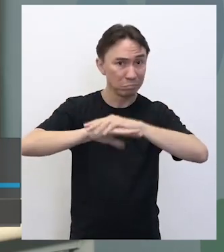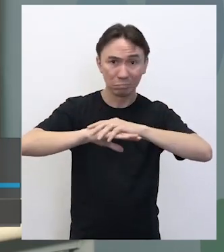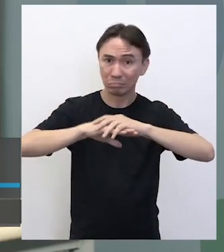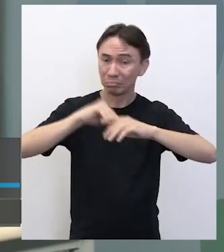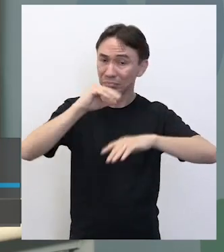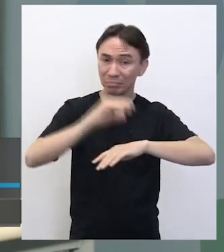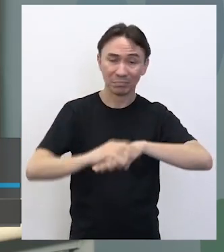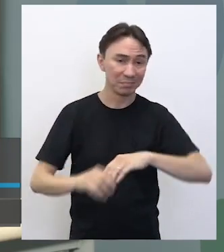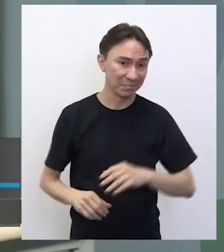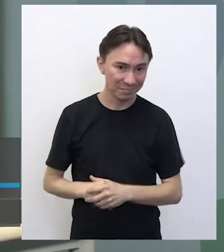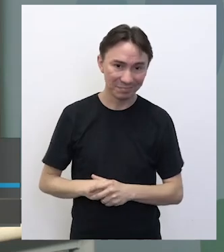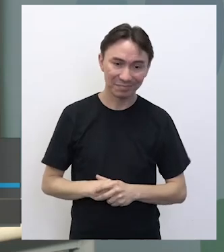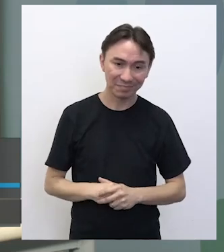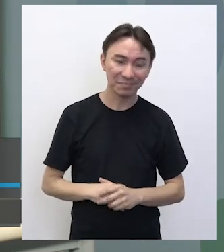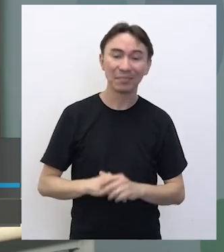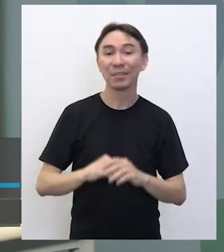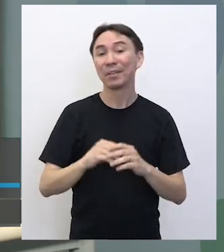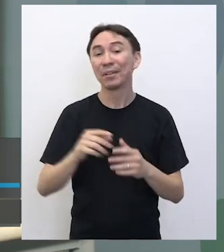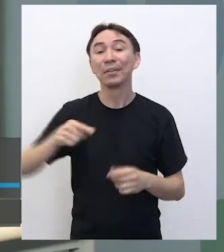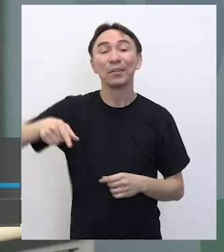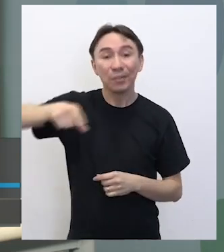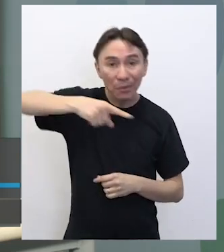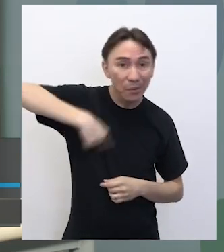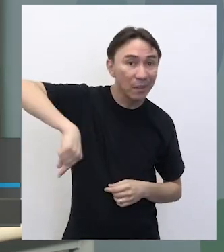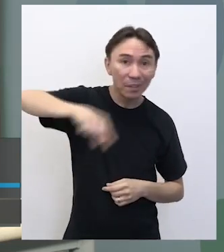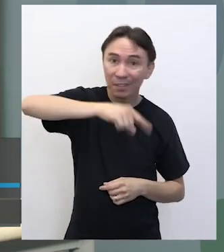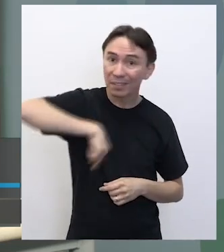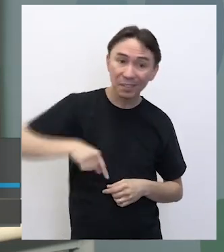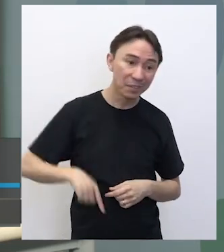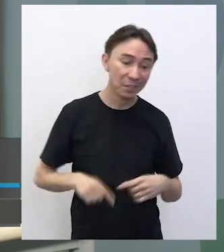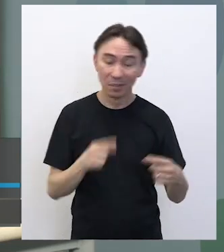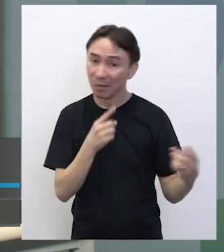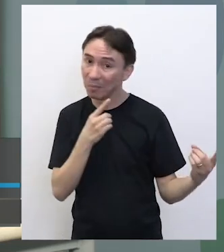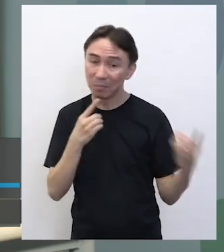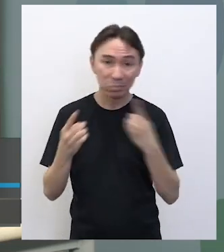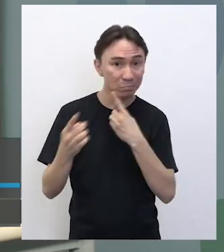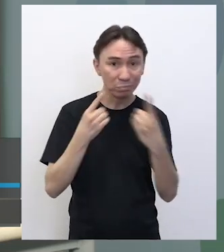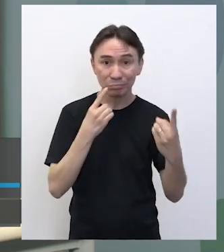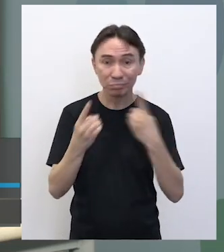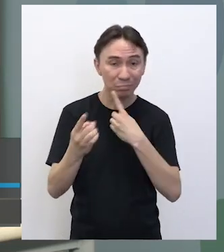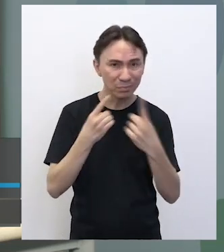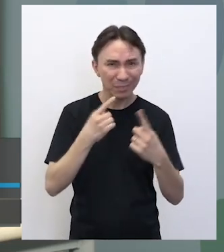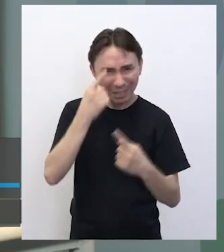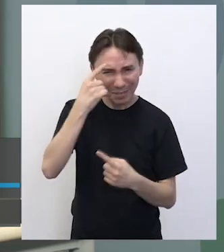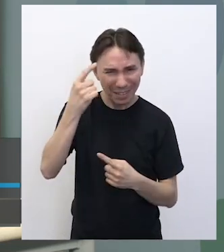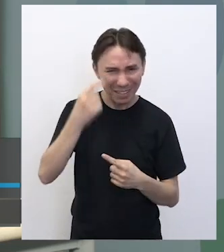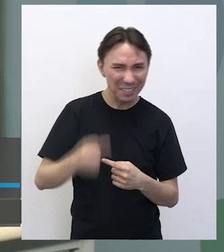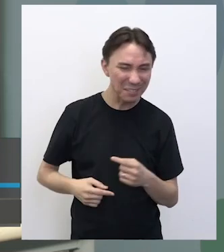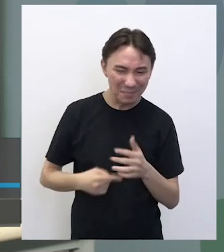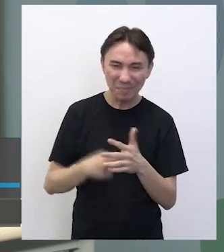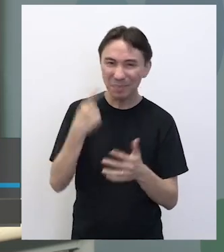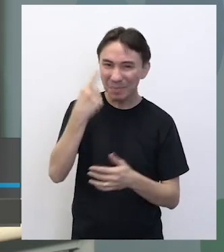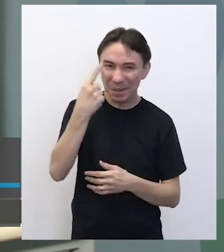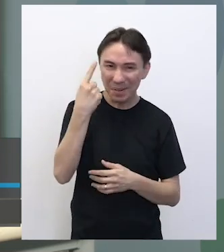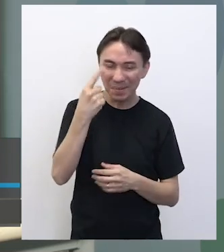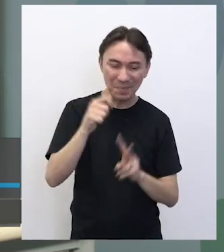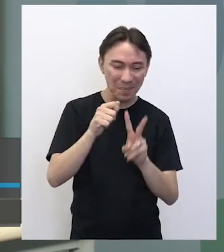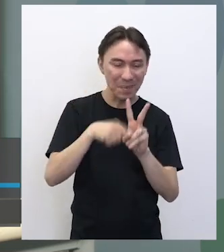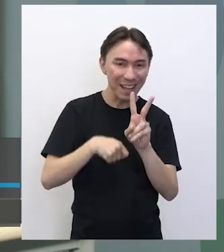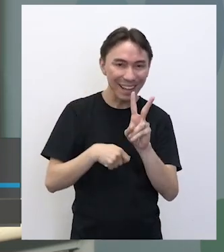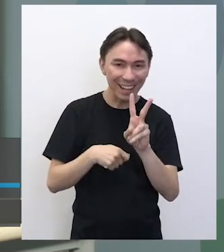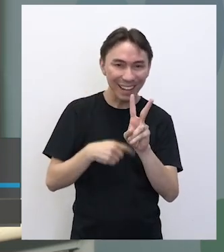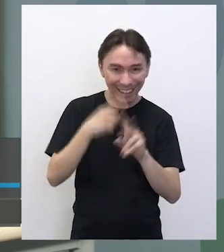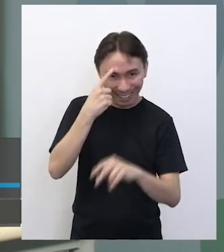gente, que é super, super interessante, sobre o qual nós conversamos lá no primeiro bimestre, que é o